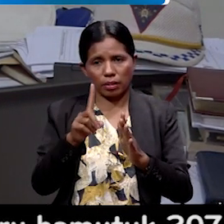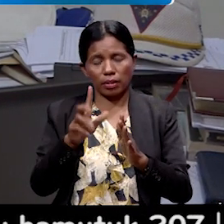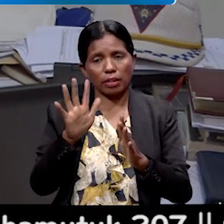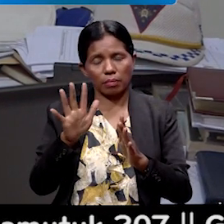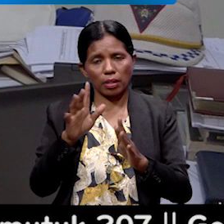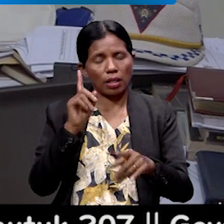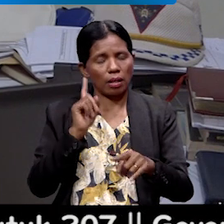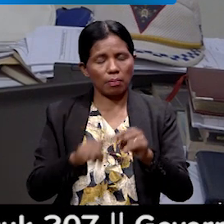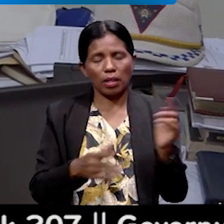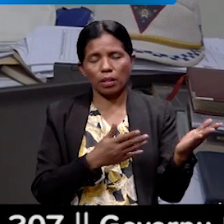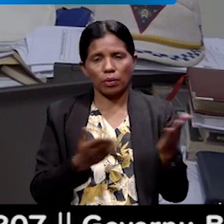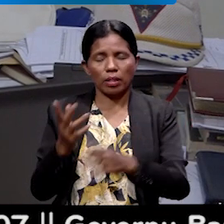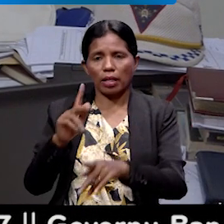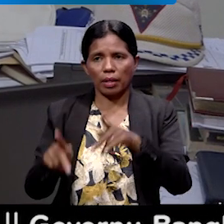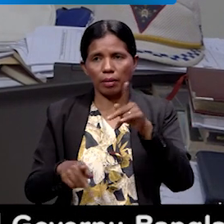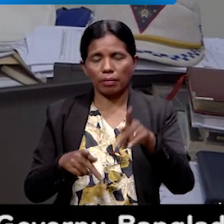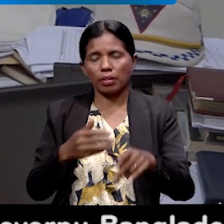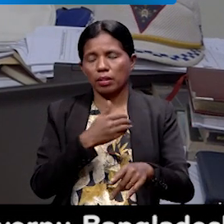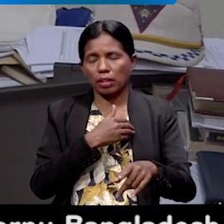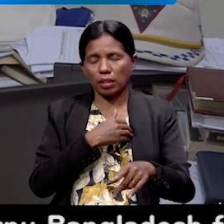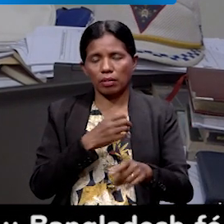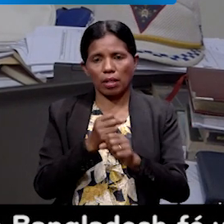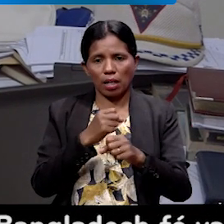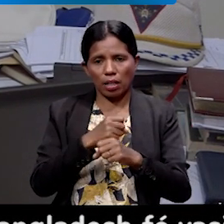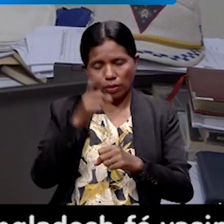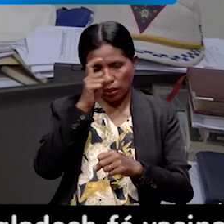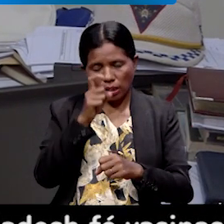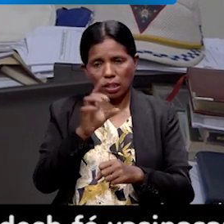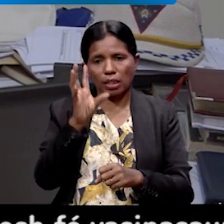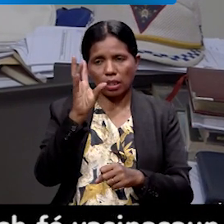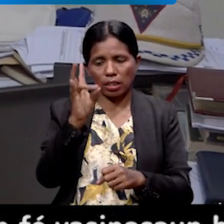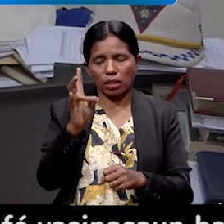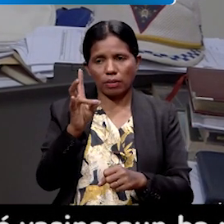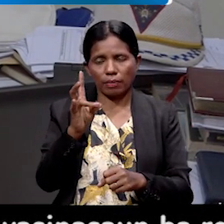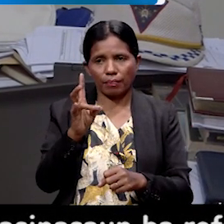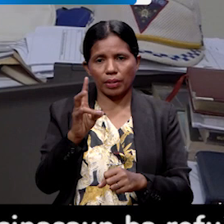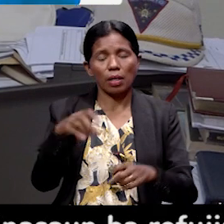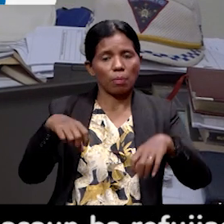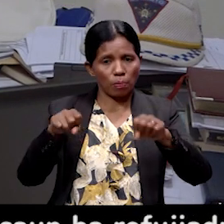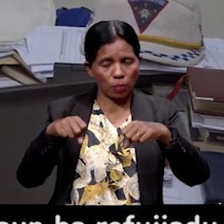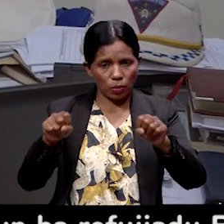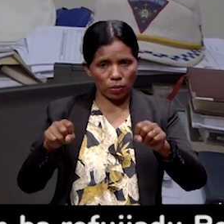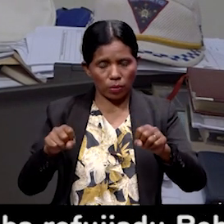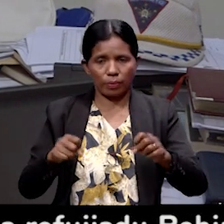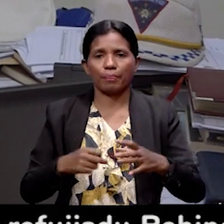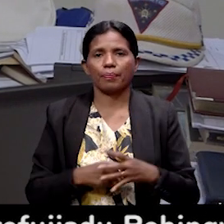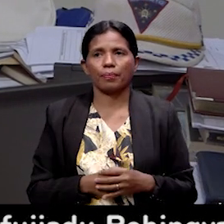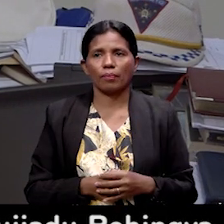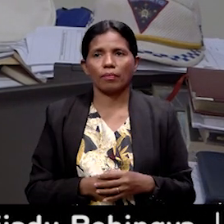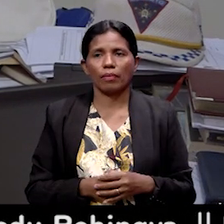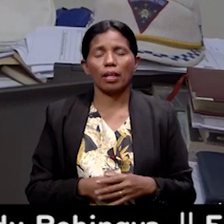La bele tula pa zero sira nebe, si dao palo tina hitu. Iha motor ciclo, no mos ciclo motor.